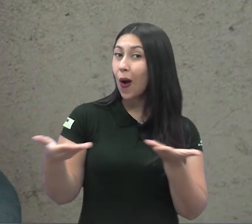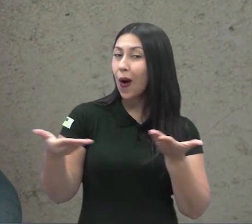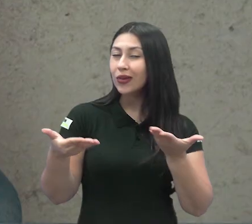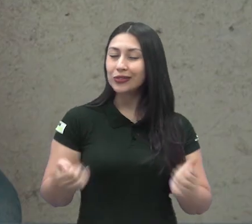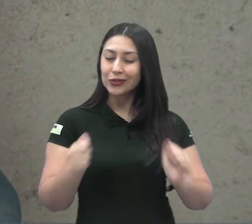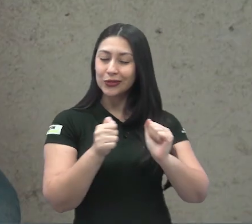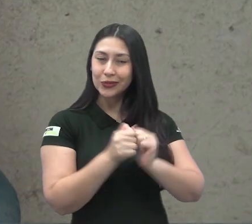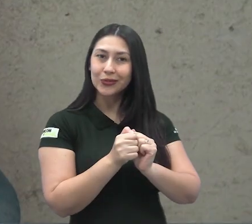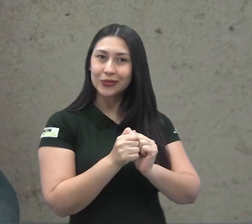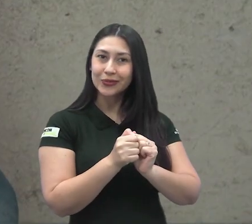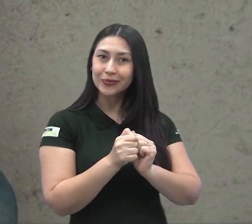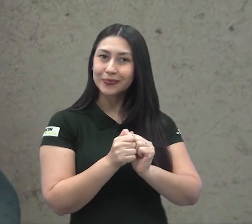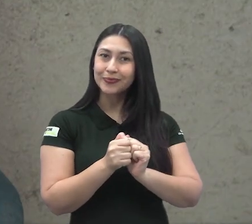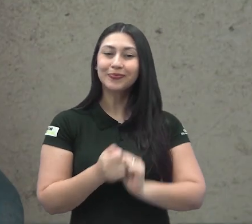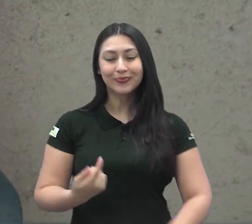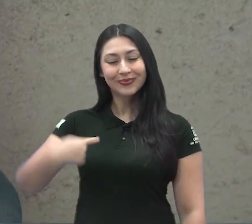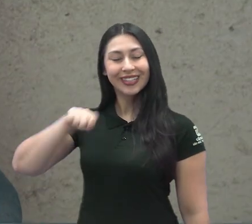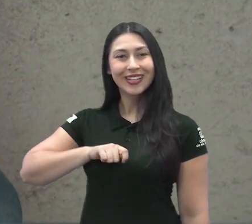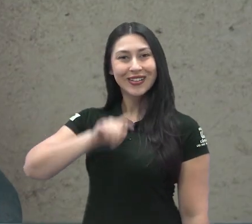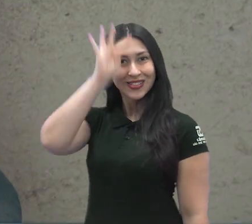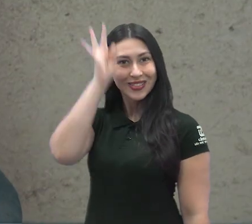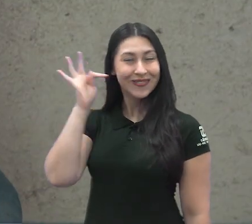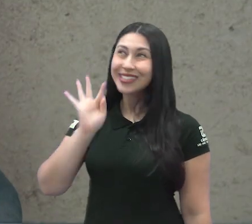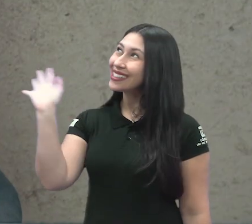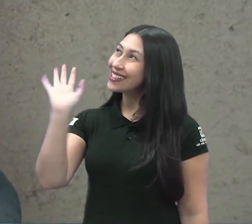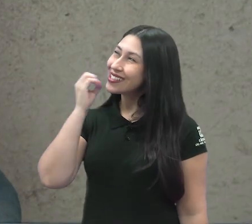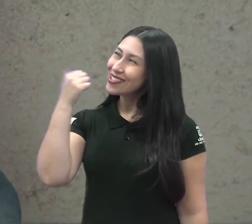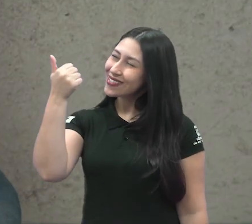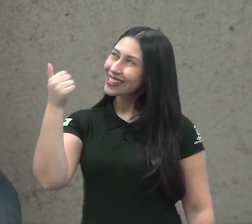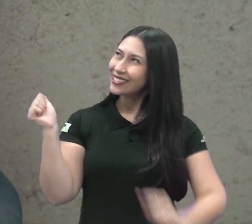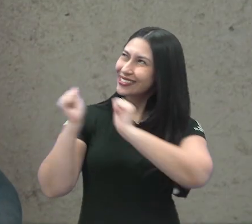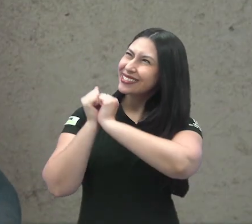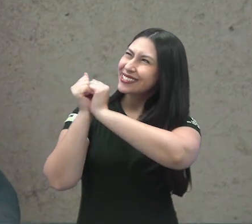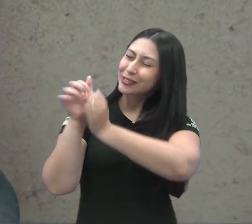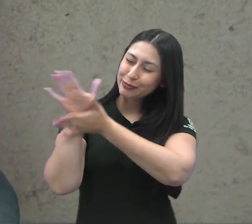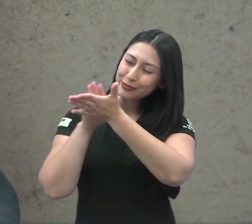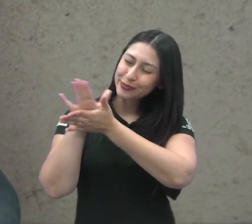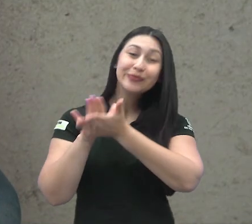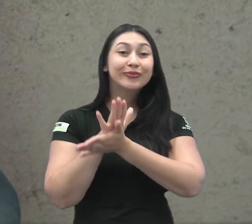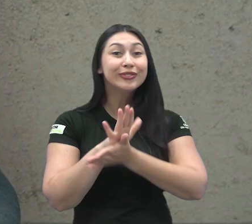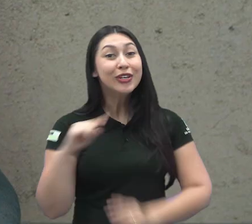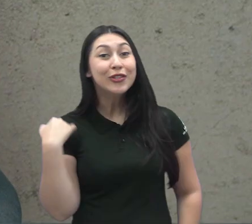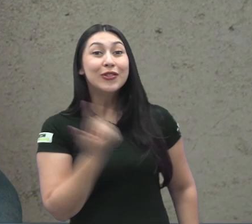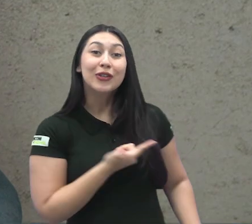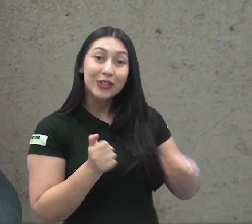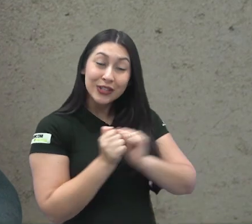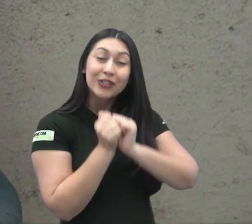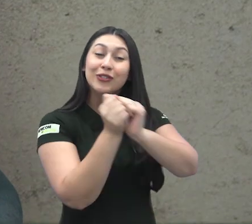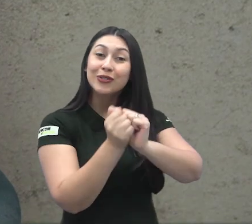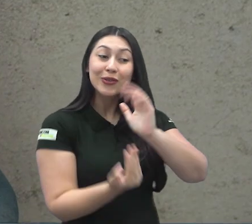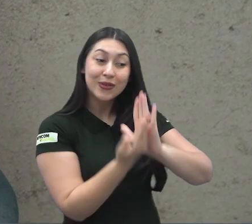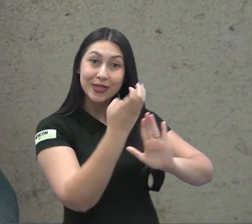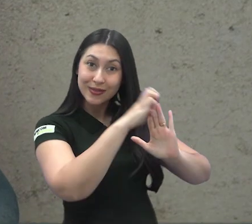divide a apresentação comigo é a Tamires Caetano, que está bem aqui. Tudo bem, Tamires? Obrigado pela sua participação. Vamos juntos em mais um